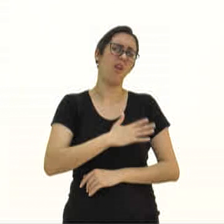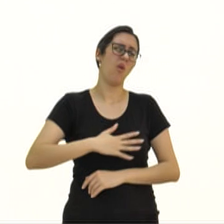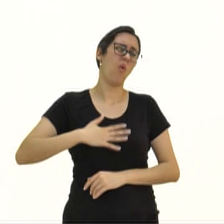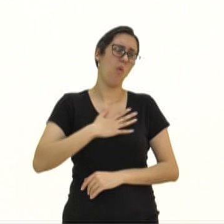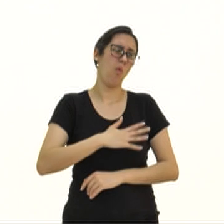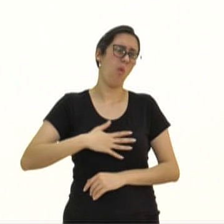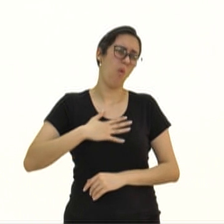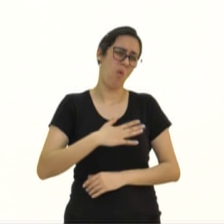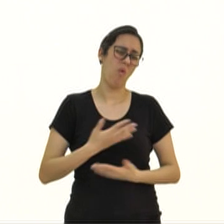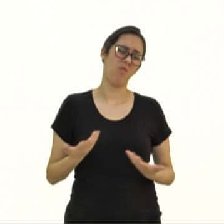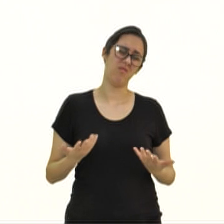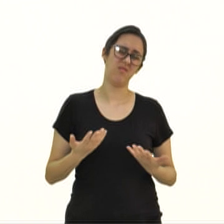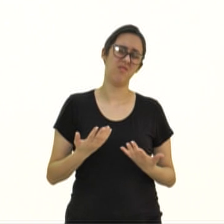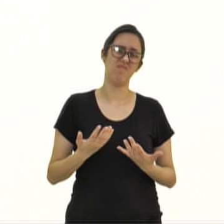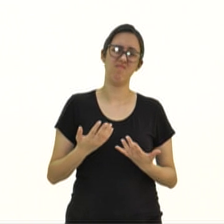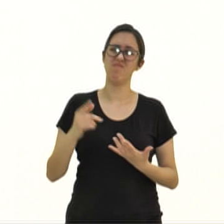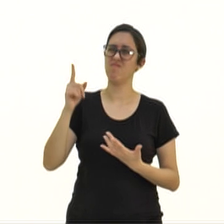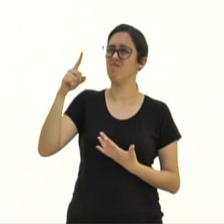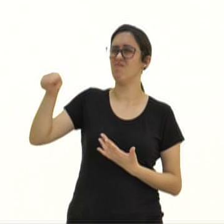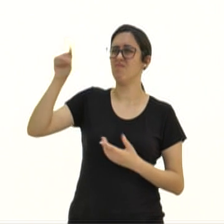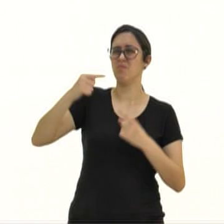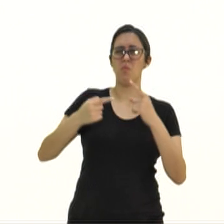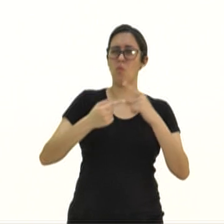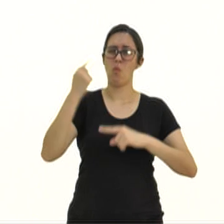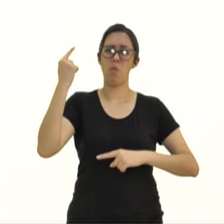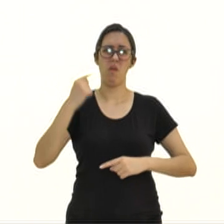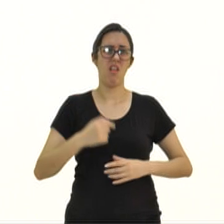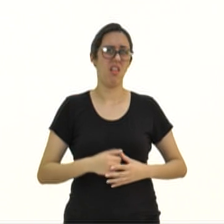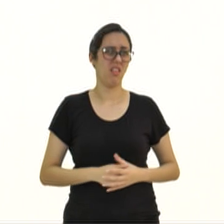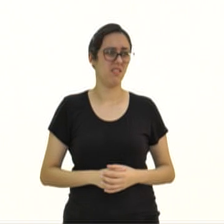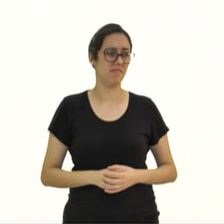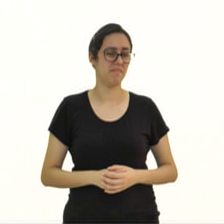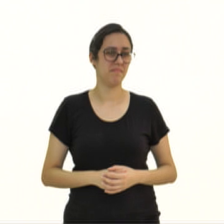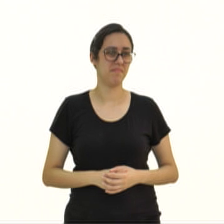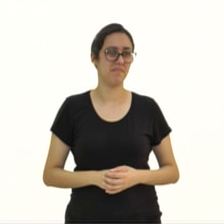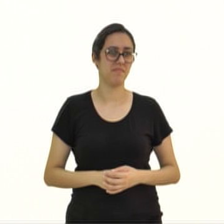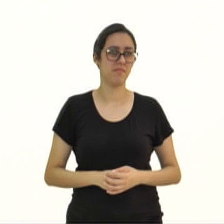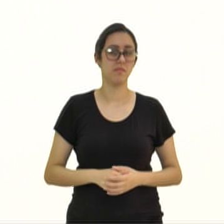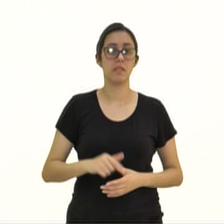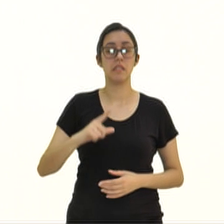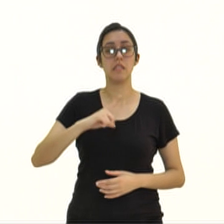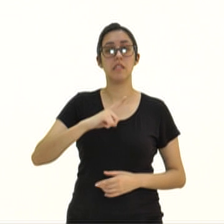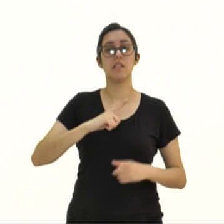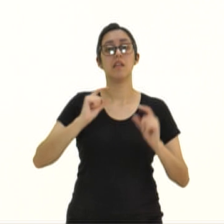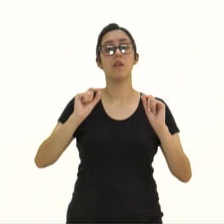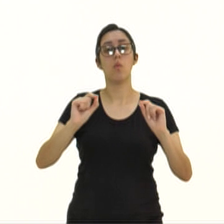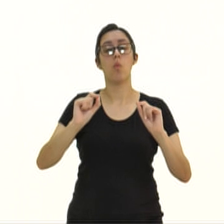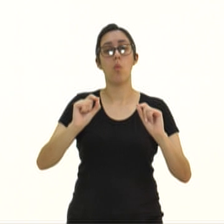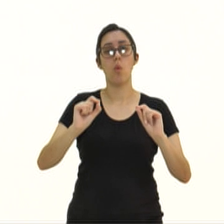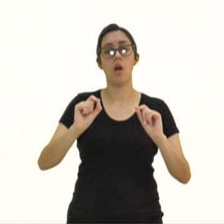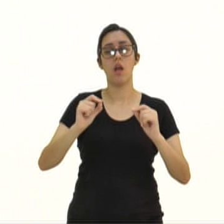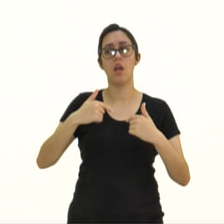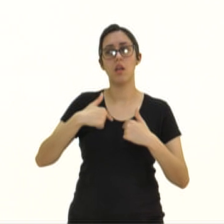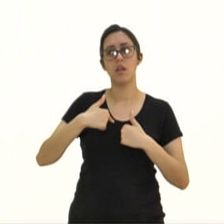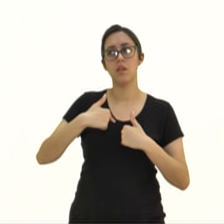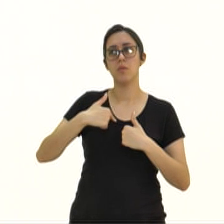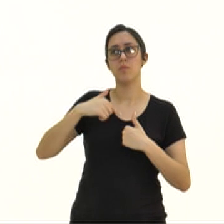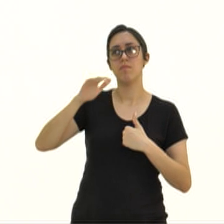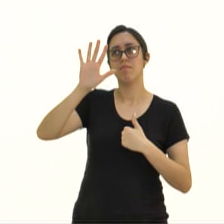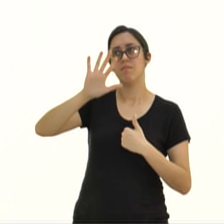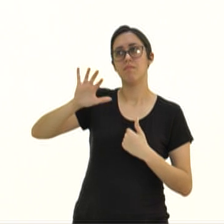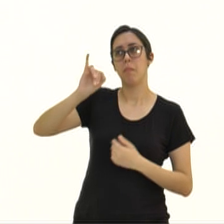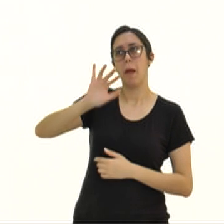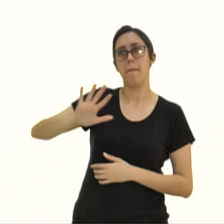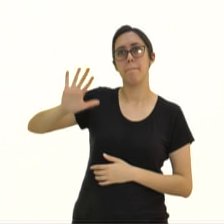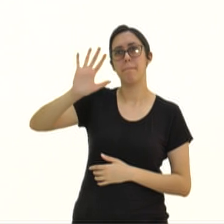quero. Está no meu oratório. A ideia do oratório trouxe-me a da missa.